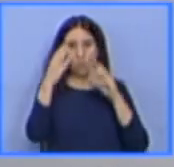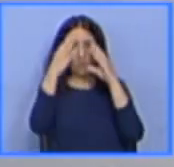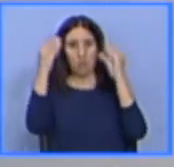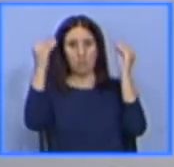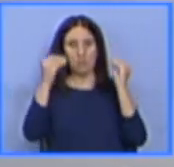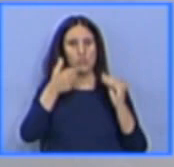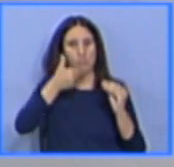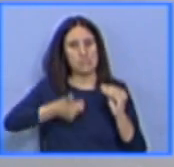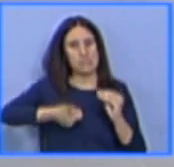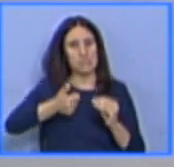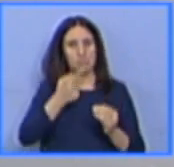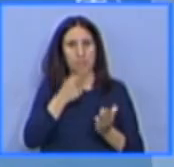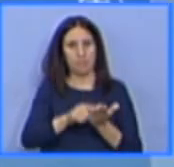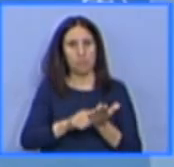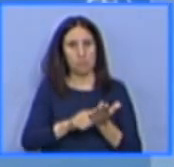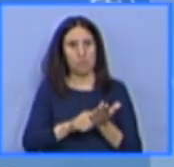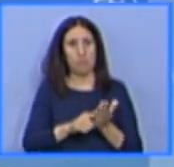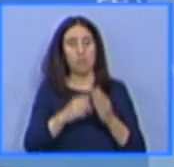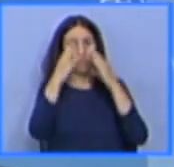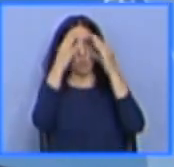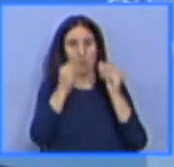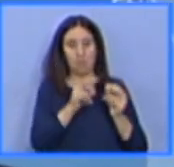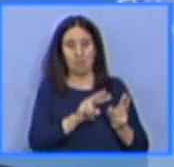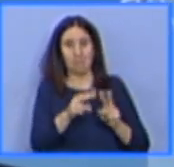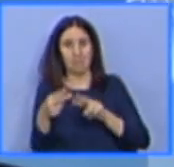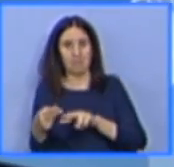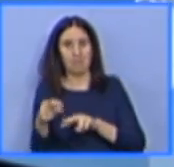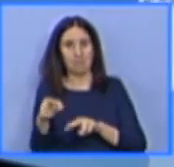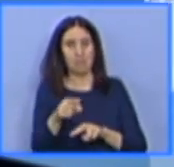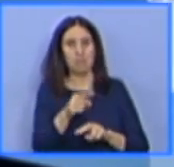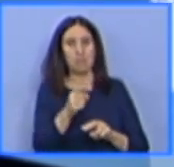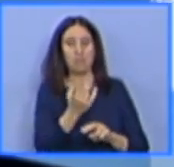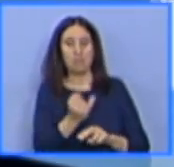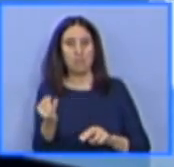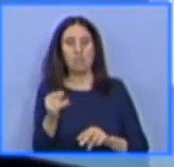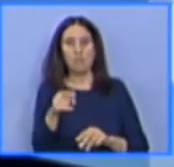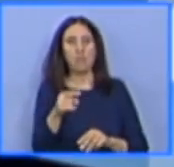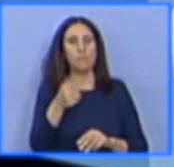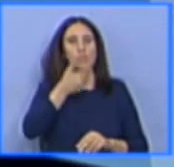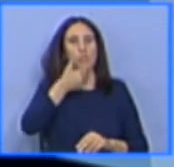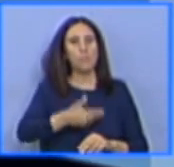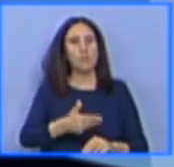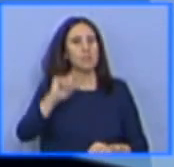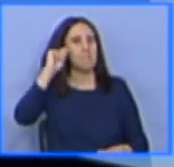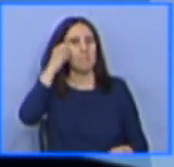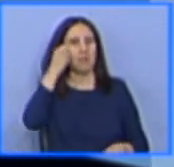particular, e da Bélgica, que seguiu os passos da Holanda, foi uma experiência que derrapou. Quer dizer, não correu